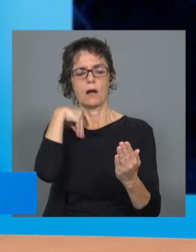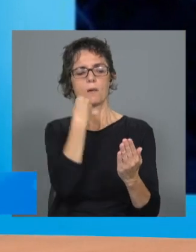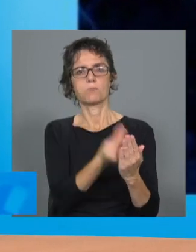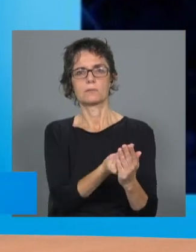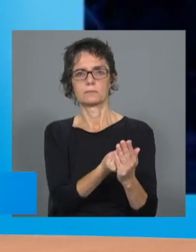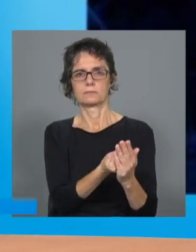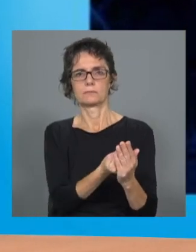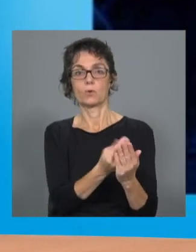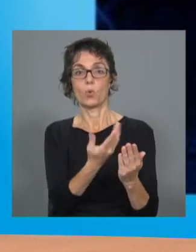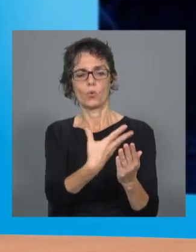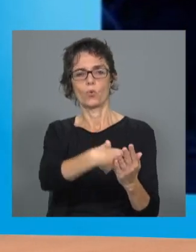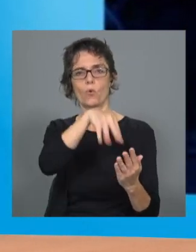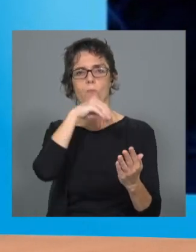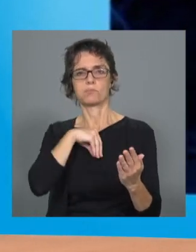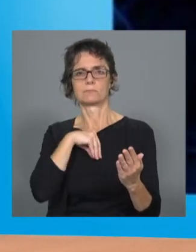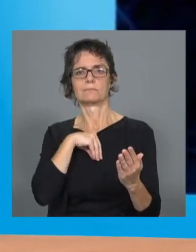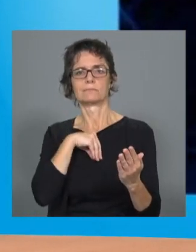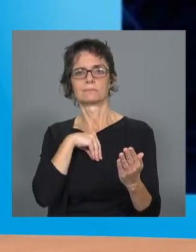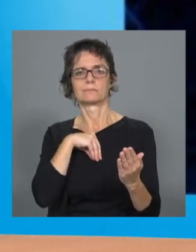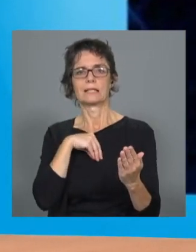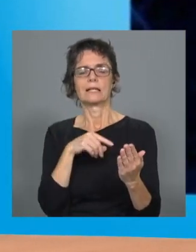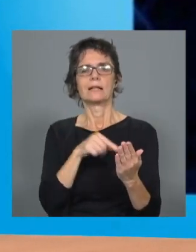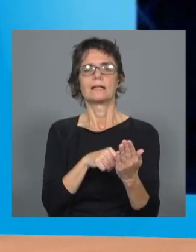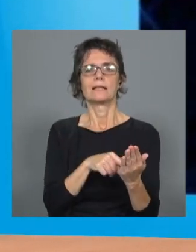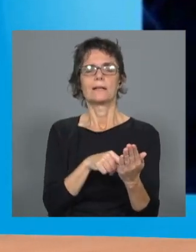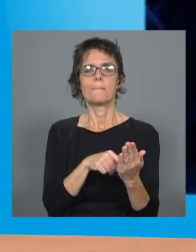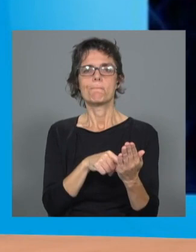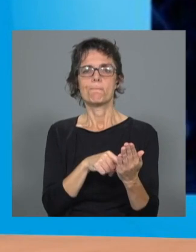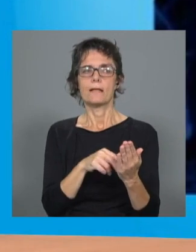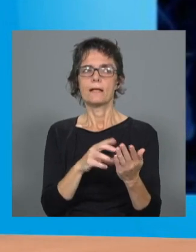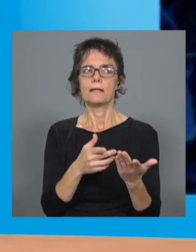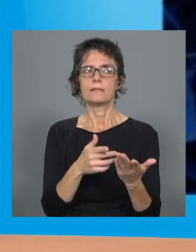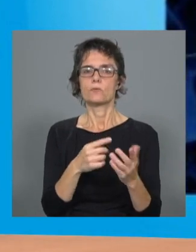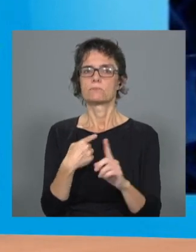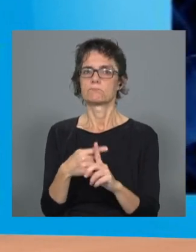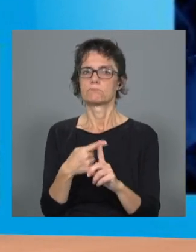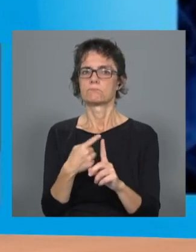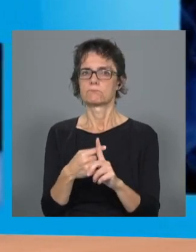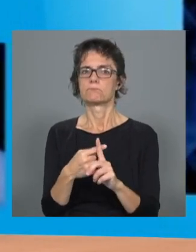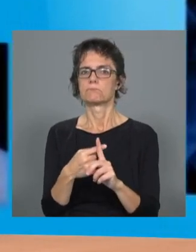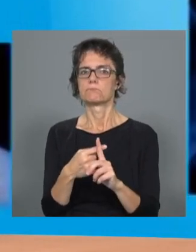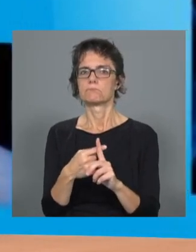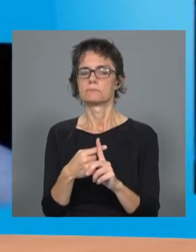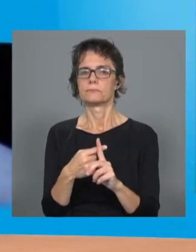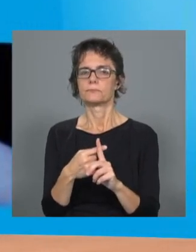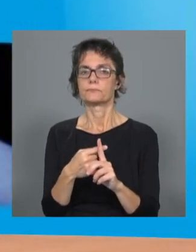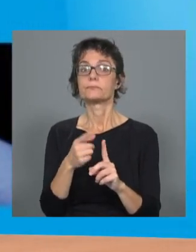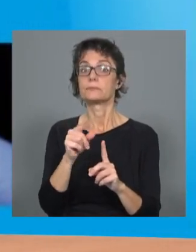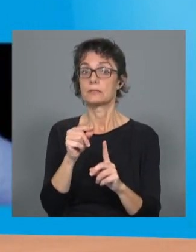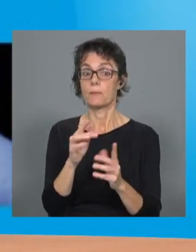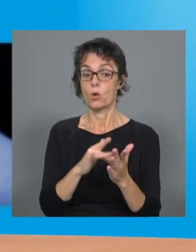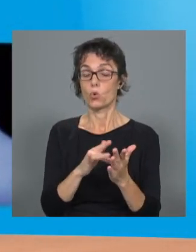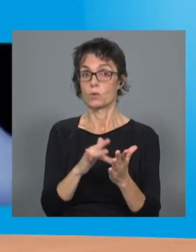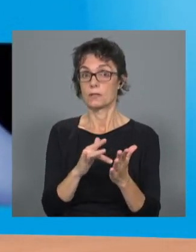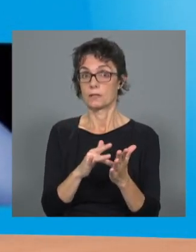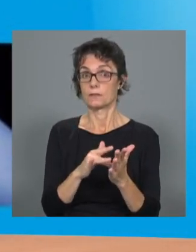circunstâncias, como é que eu vejo esta lógica. E isso é muito bom. Também há um convite, e o Voar na Fantasia também tem, o lado do voar, falámos